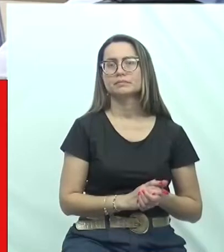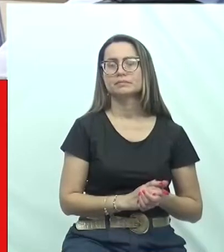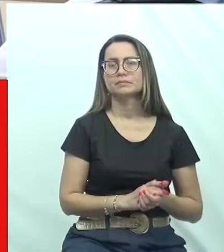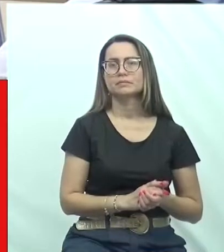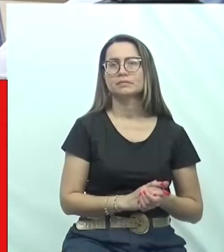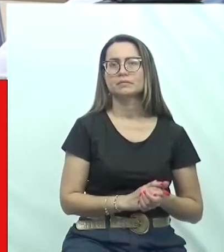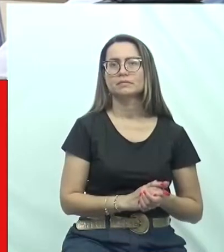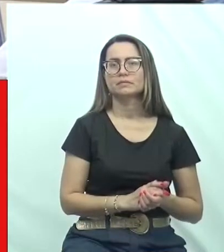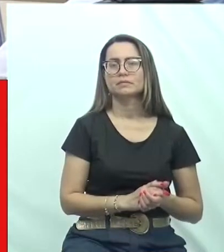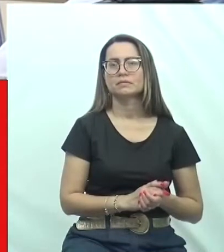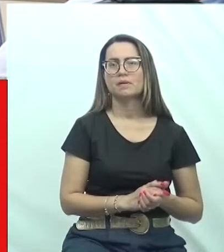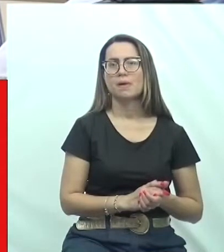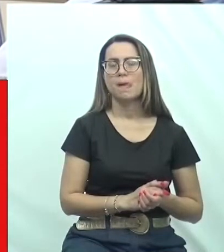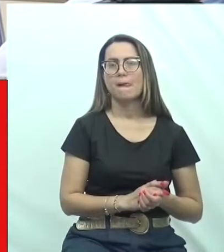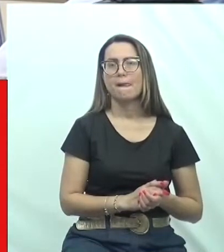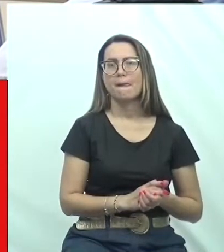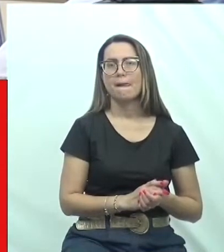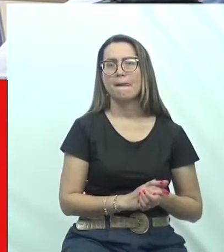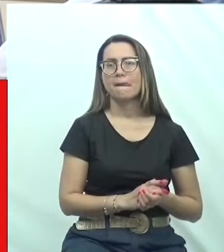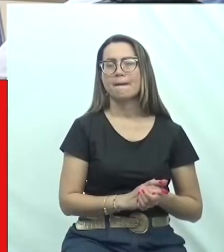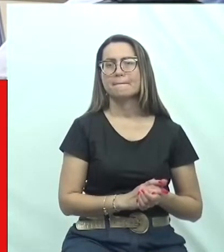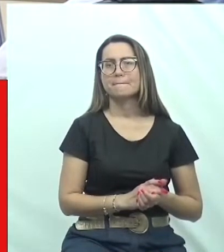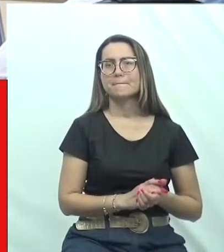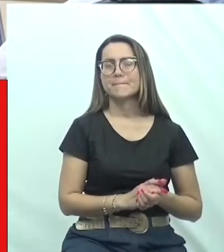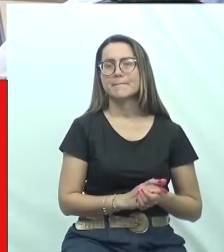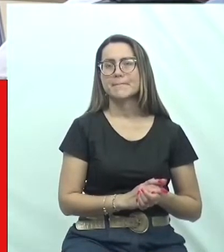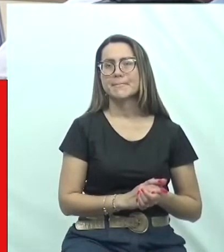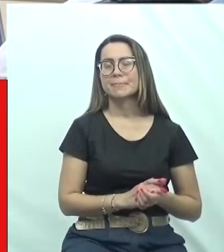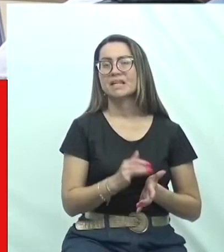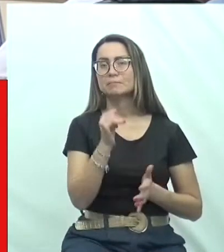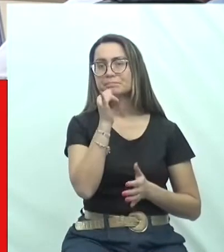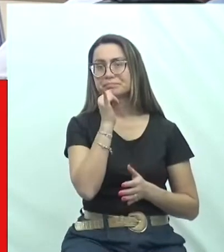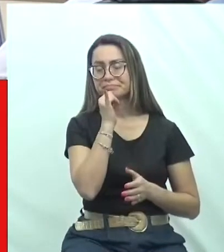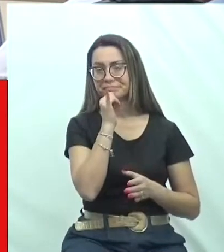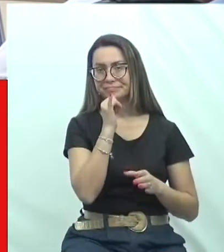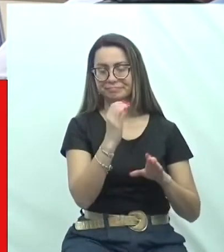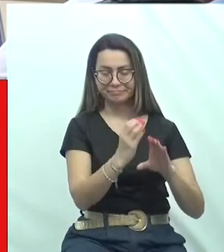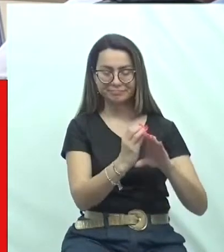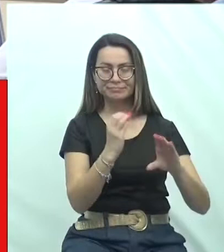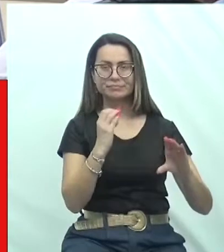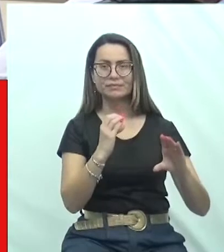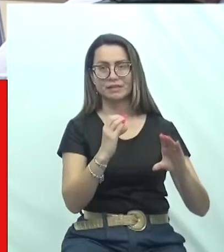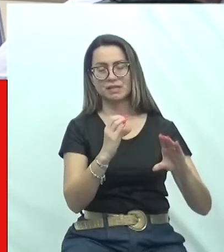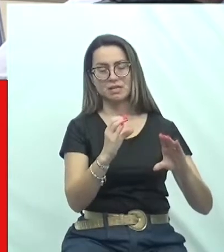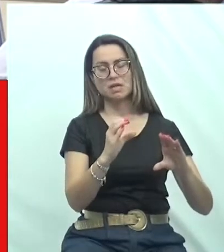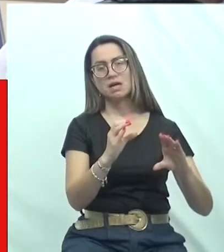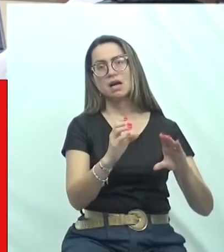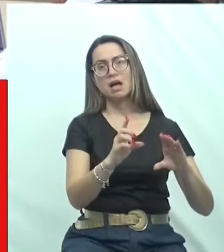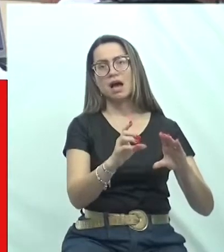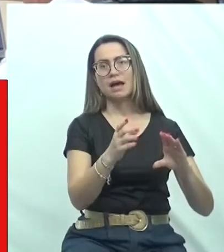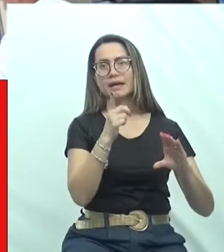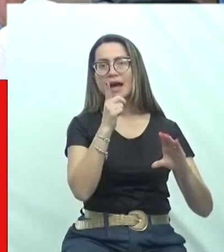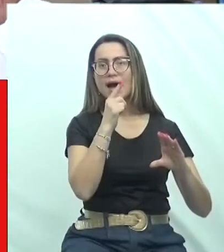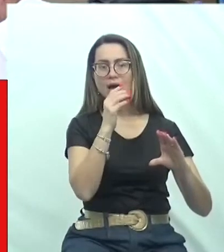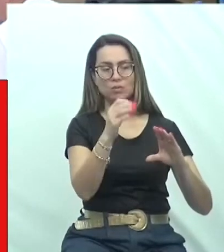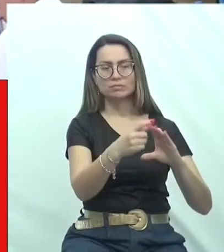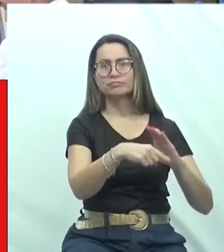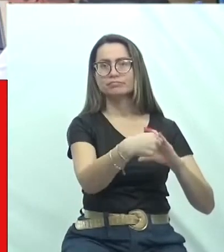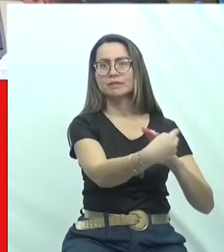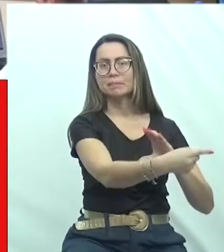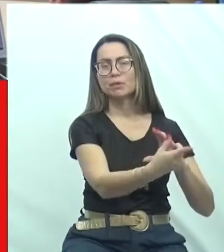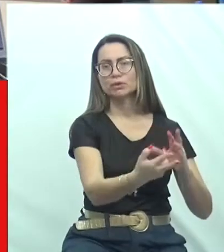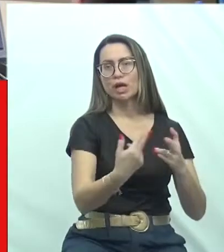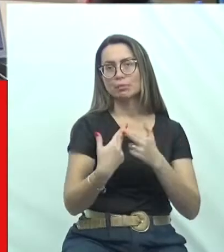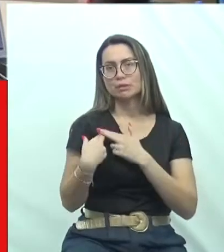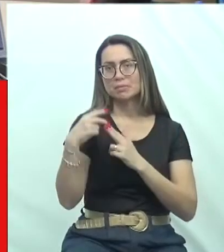distribuir água lá e de repente vai estar contaminada também. Acho que a responsabilidade também nossa aqui é com a população. A gente quer a